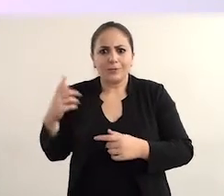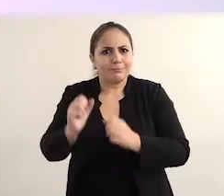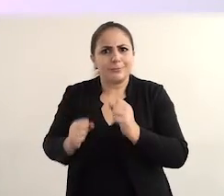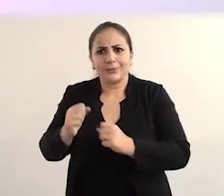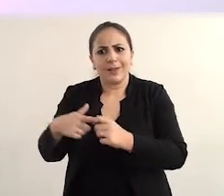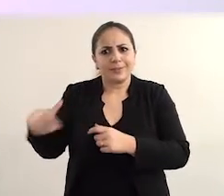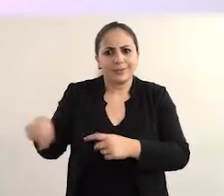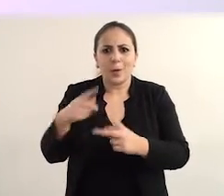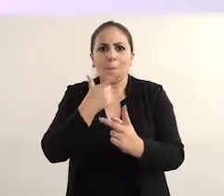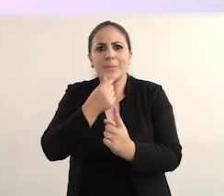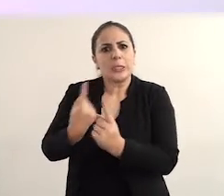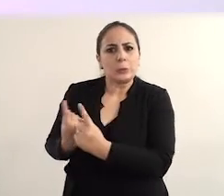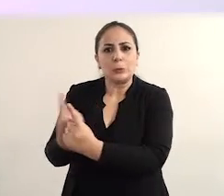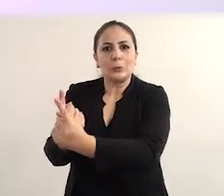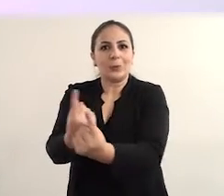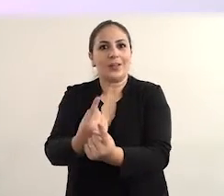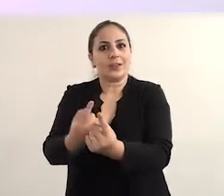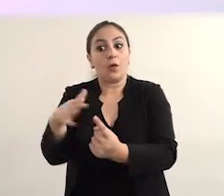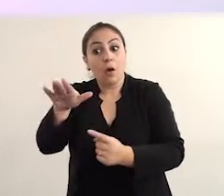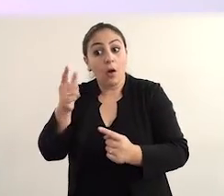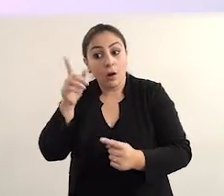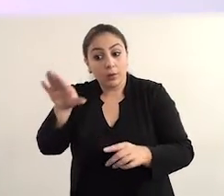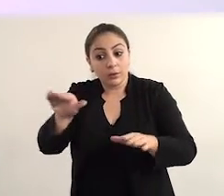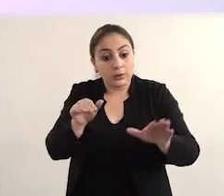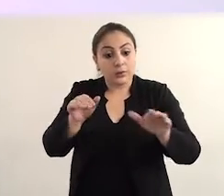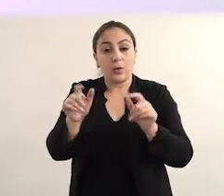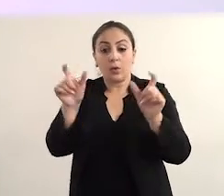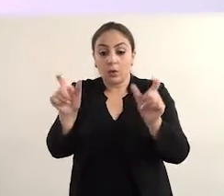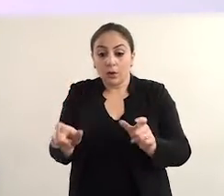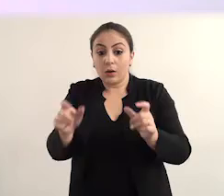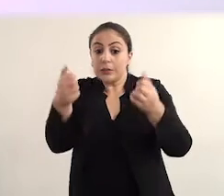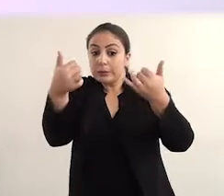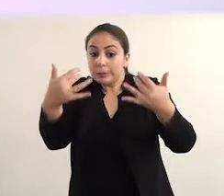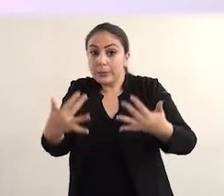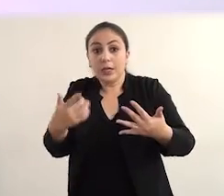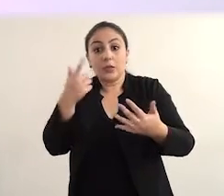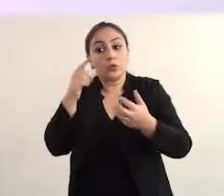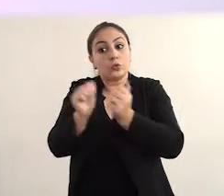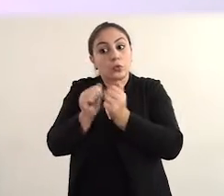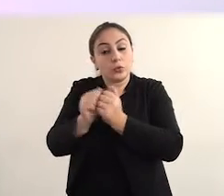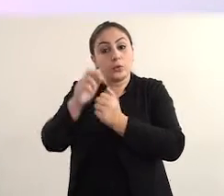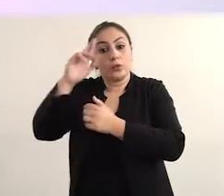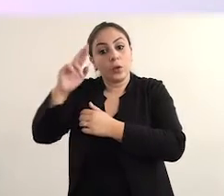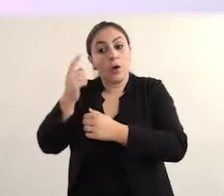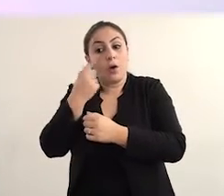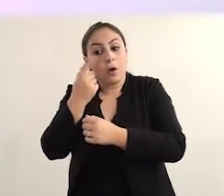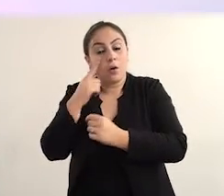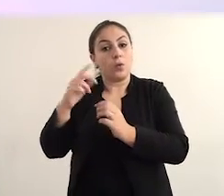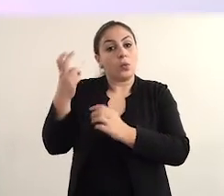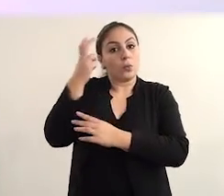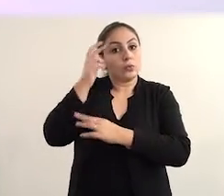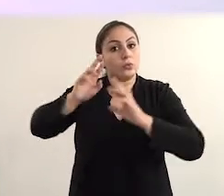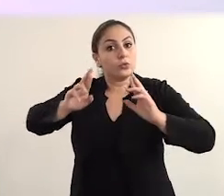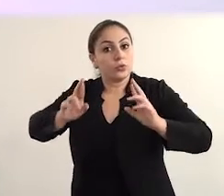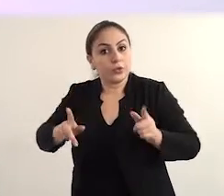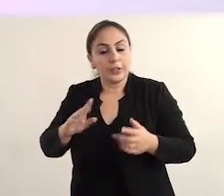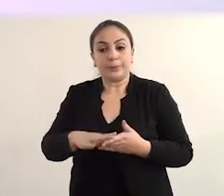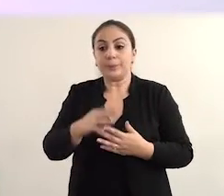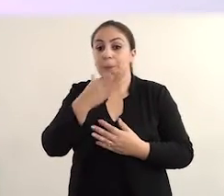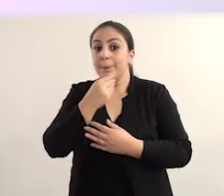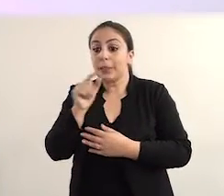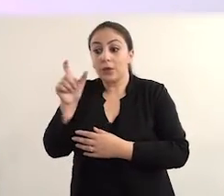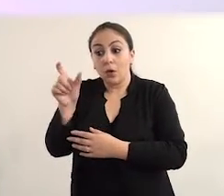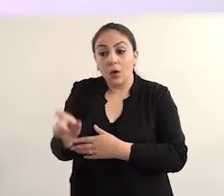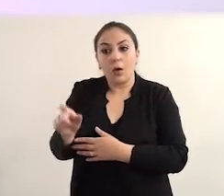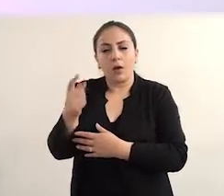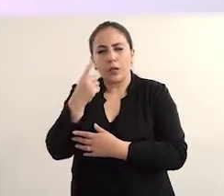que explicar eu chamei os dois, né, junto com a direção da escola, ter que dizer, olha, culturas diferentes, então, Para o menino eu disse,